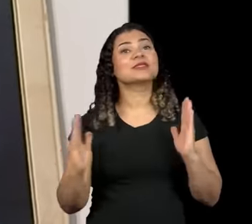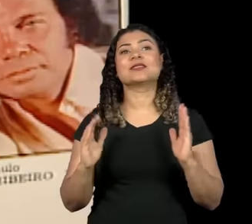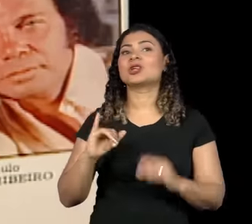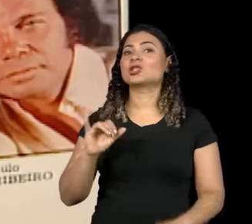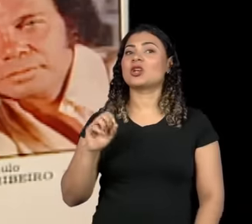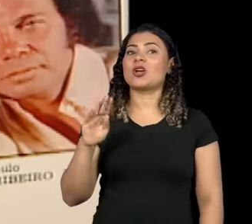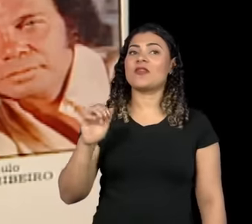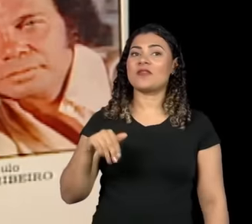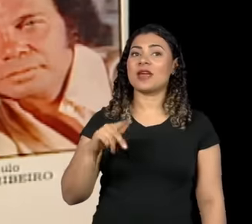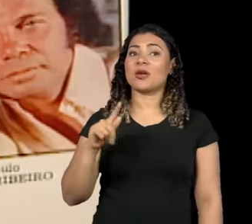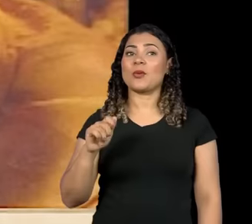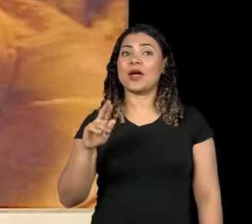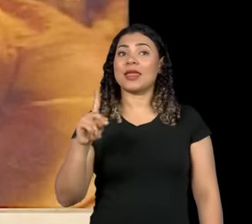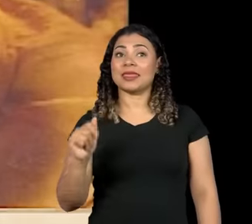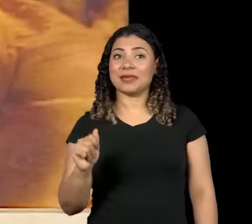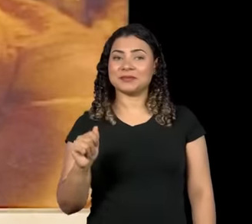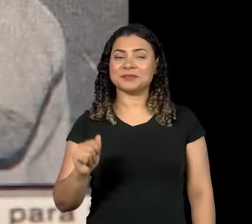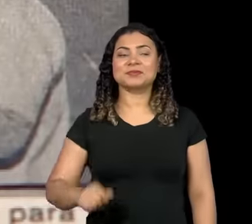Guarda.